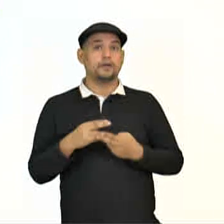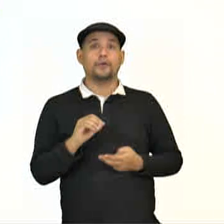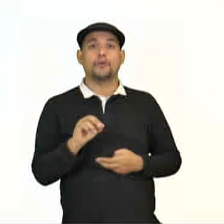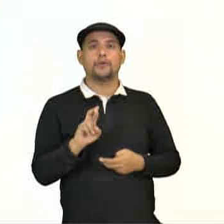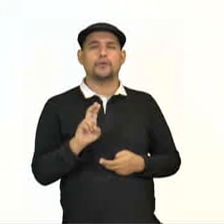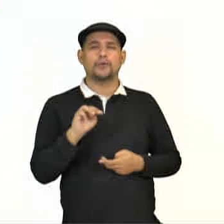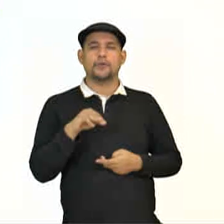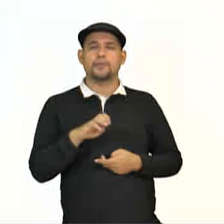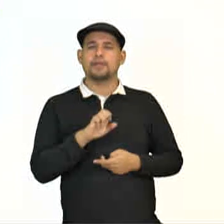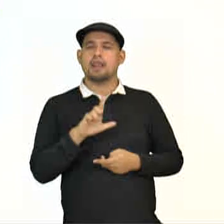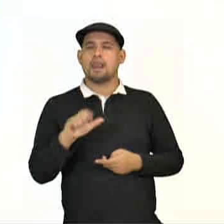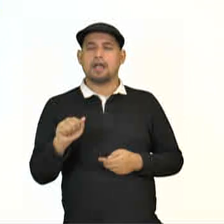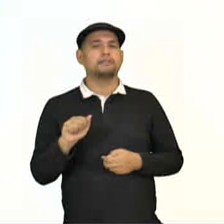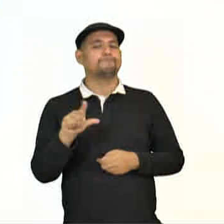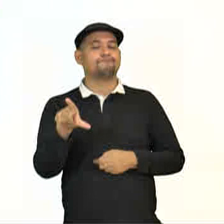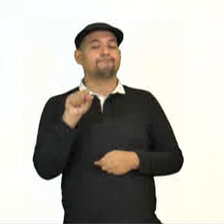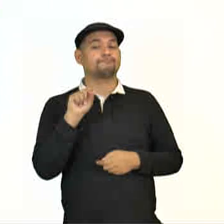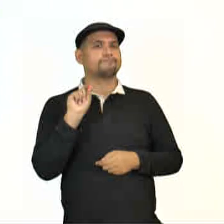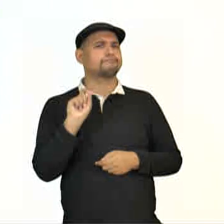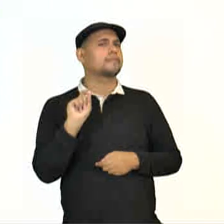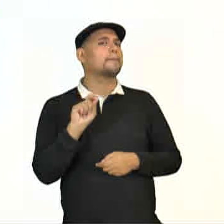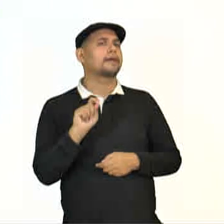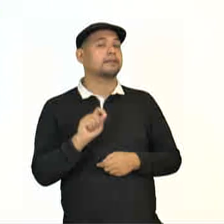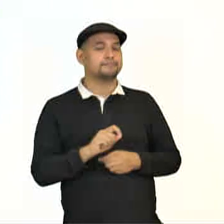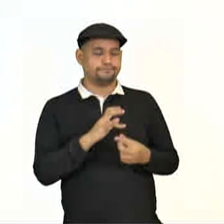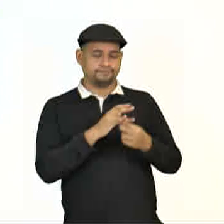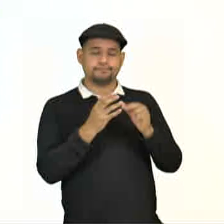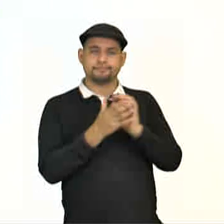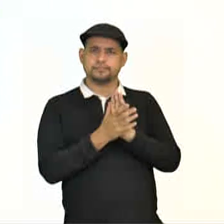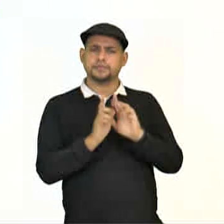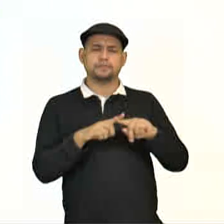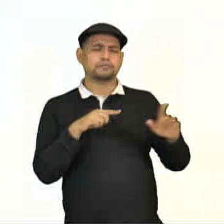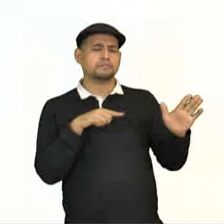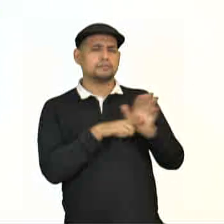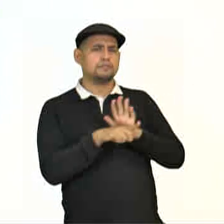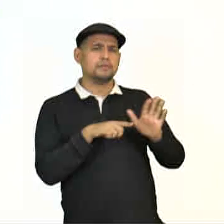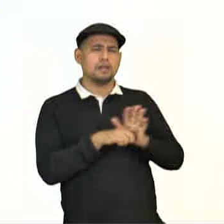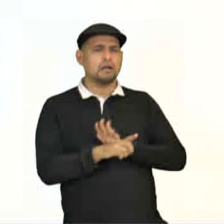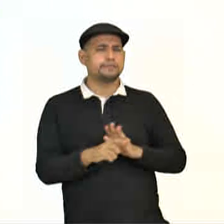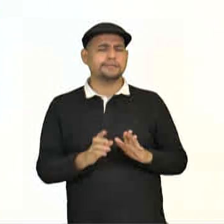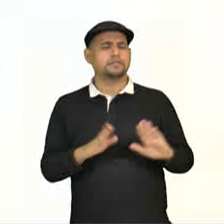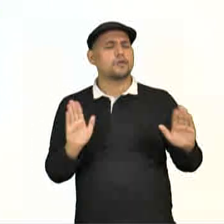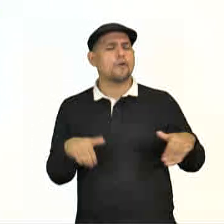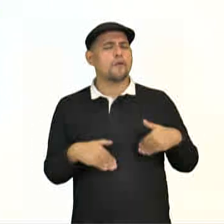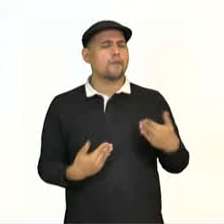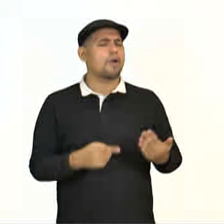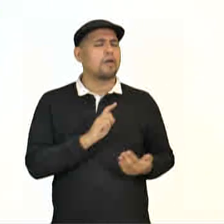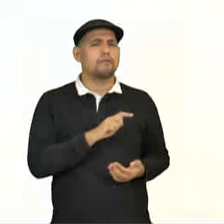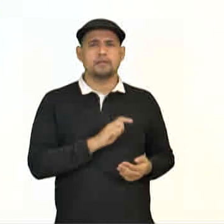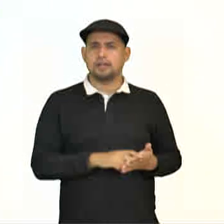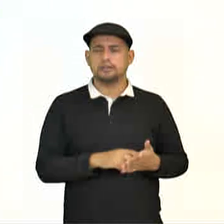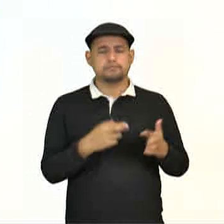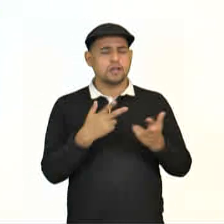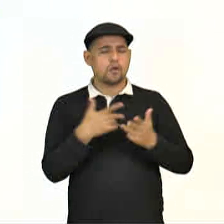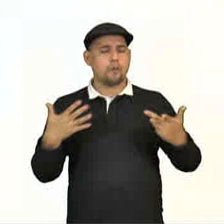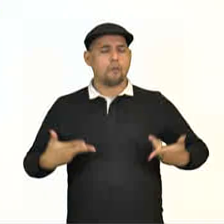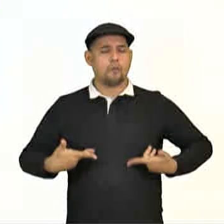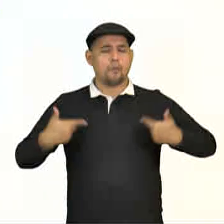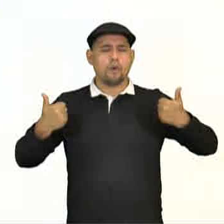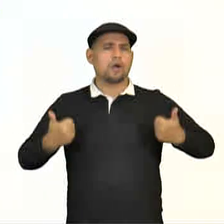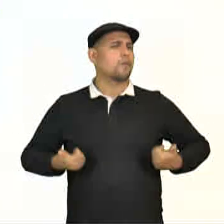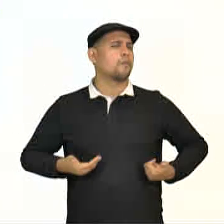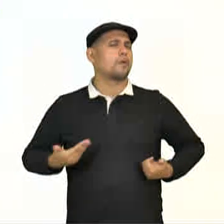Orunmilá deveria escolher uma delas para a esposa. Perguntou às pretendentes quais eram suas boas